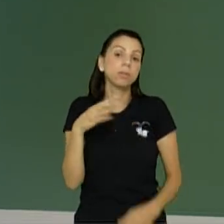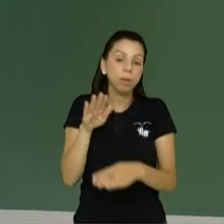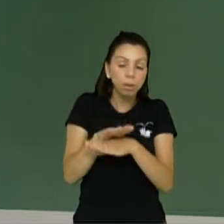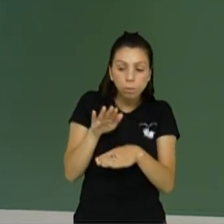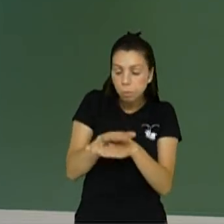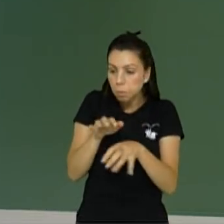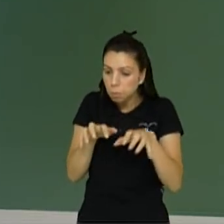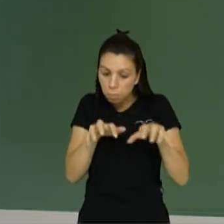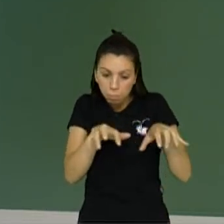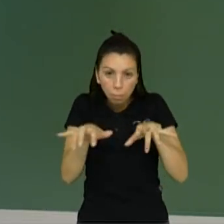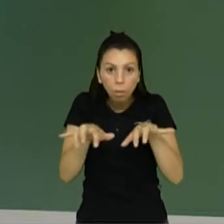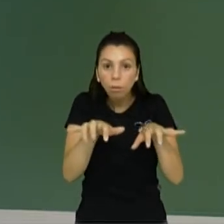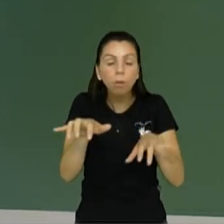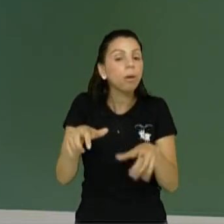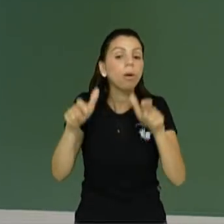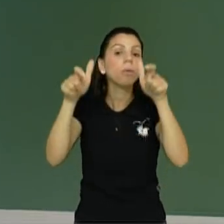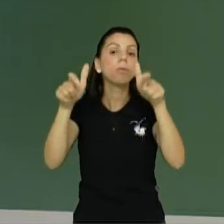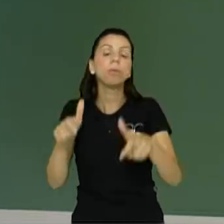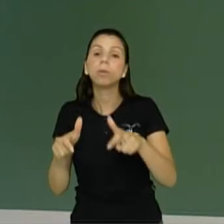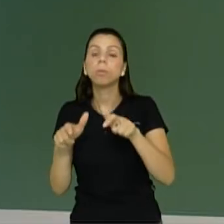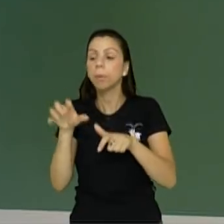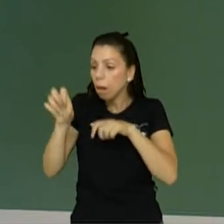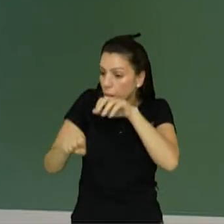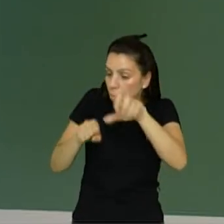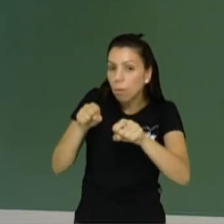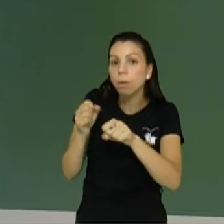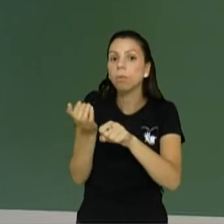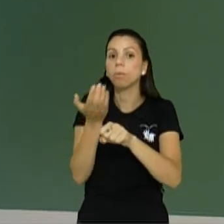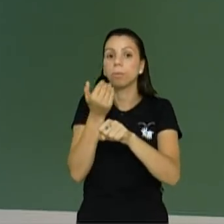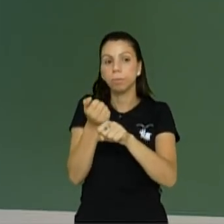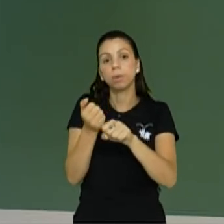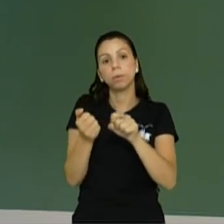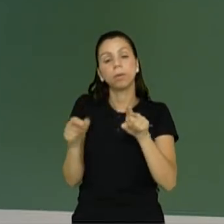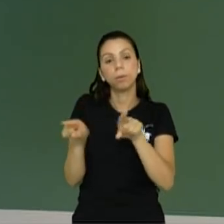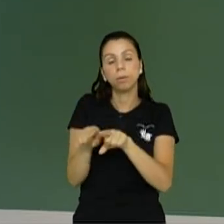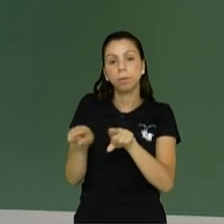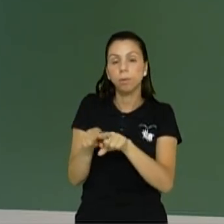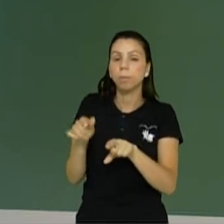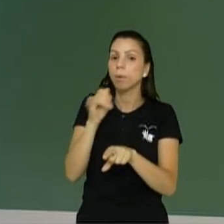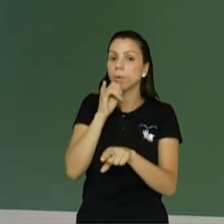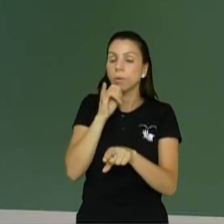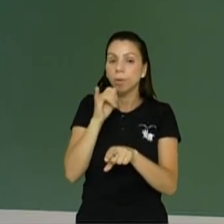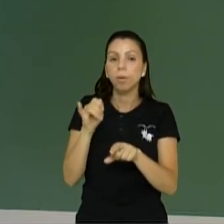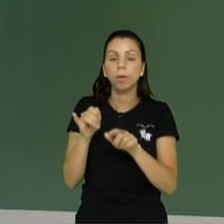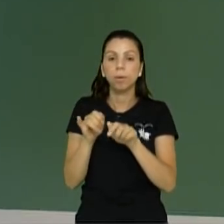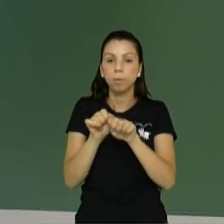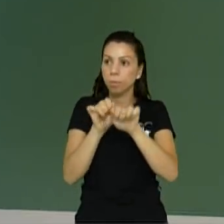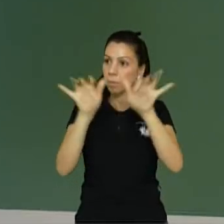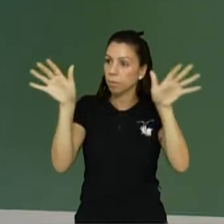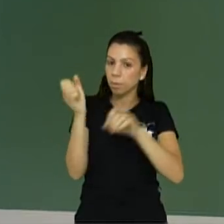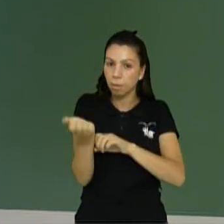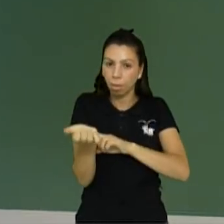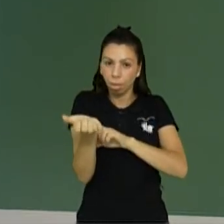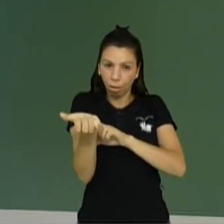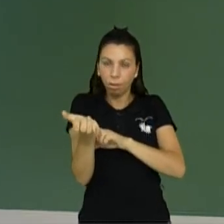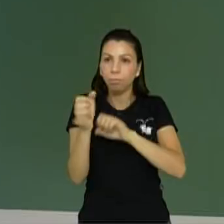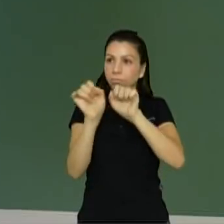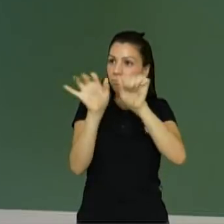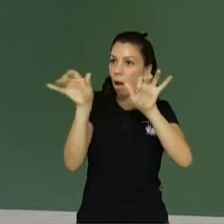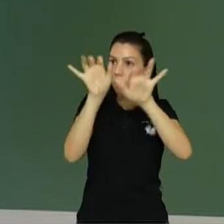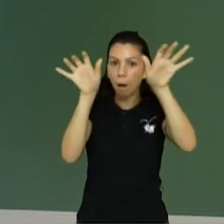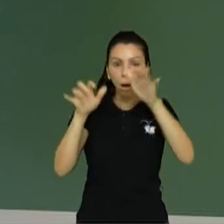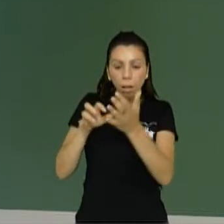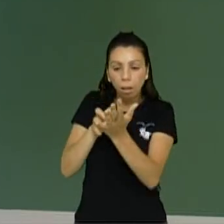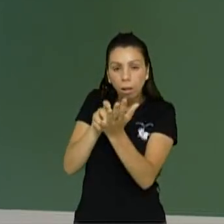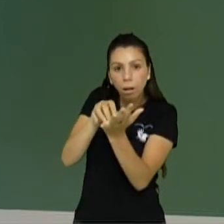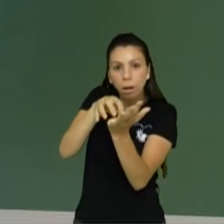a localizar onde ela está, para poder capturar as presas depois, até mesmo para andar em cima da teia e conseguir ter uma sensibilidade maior.